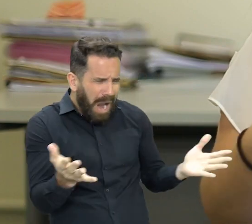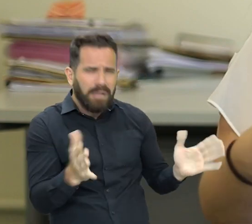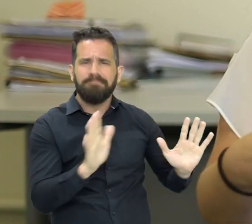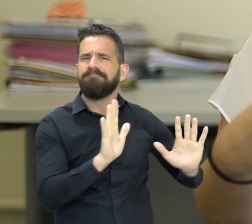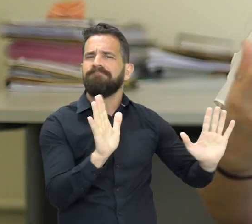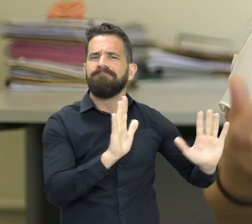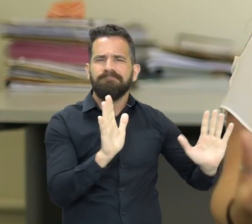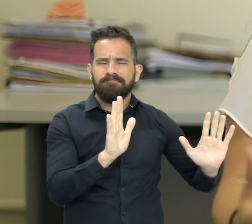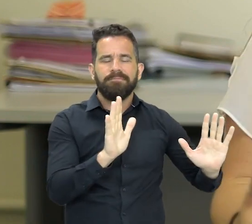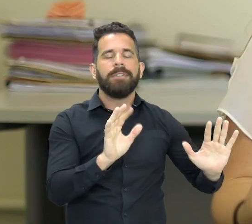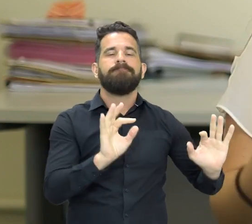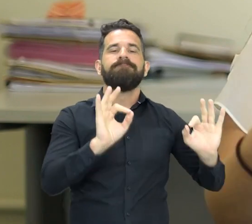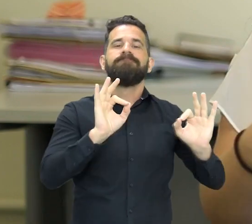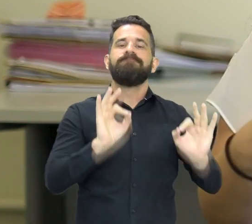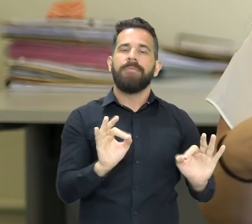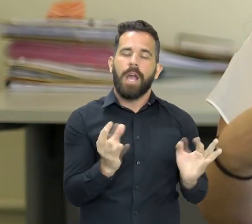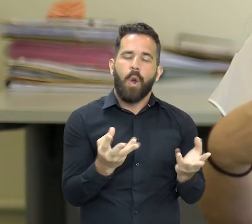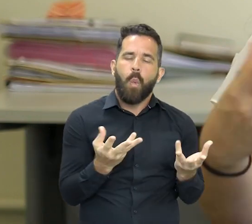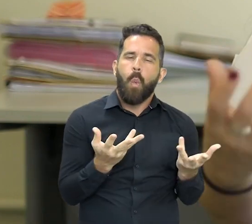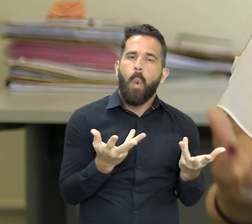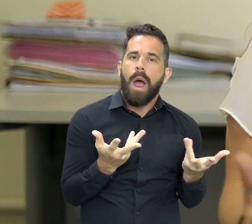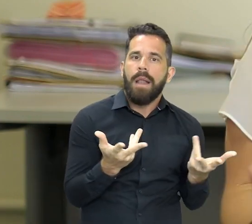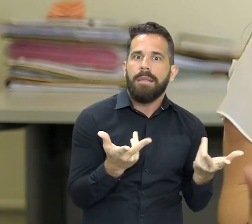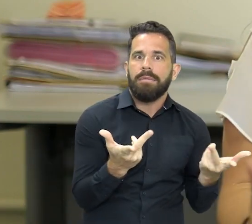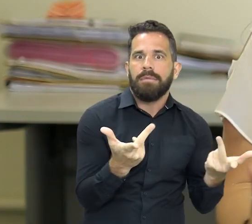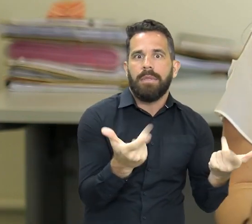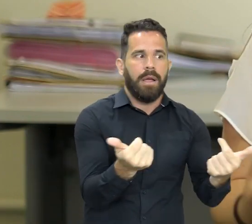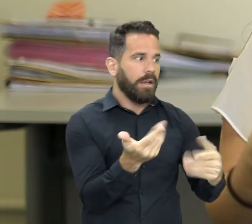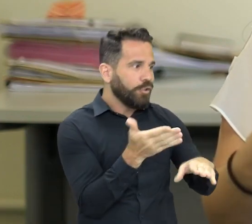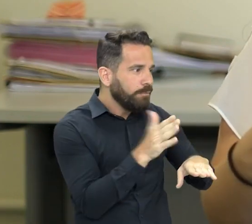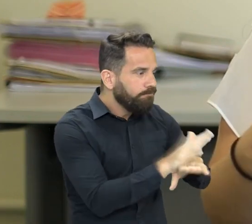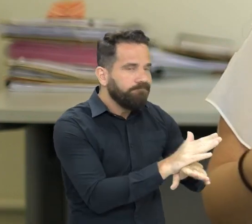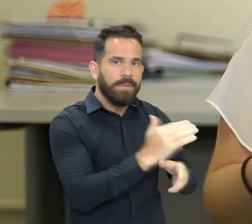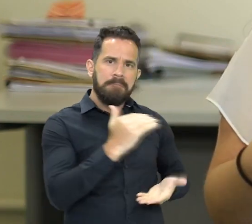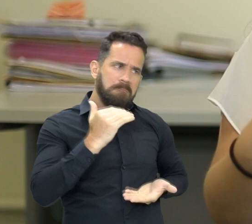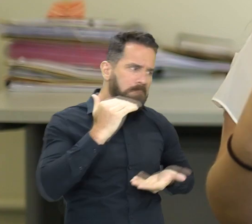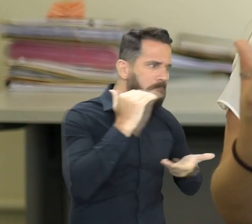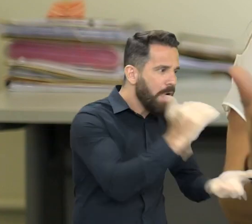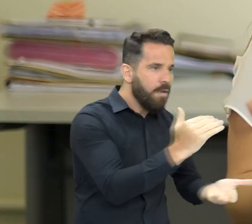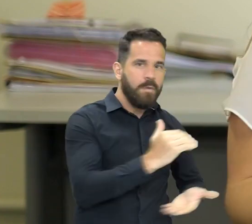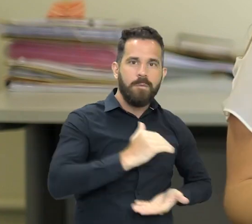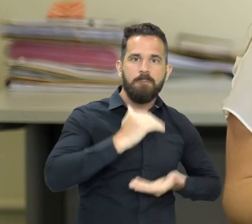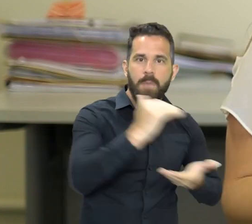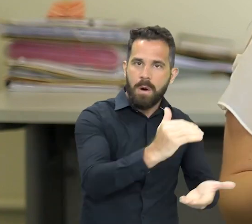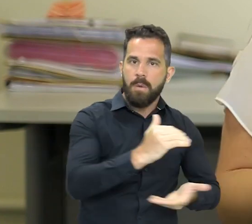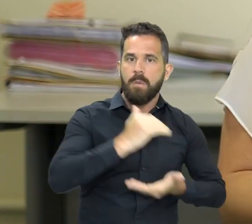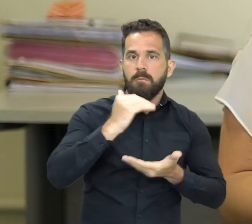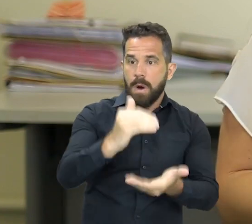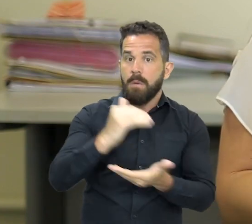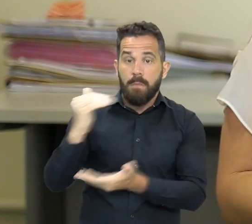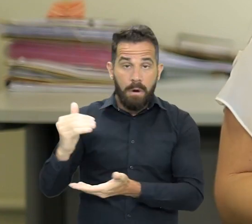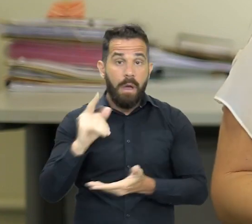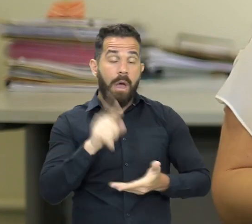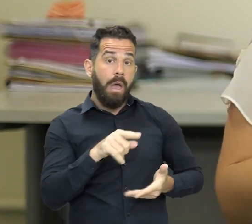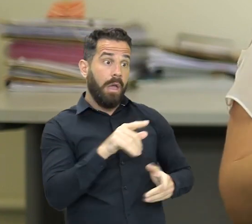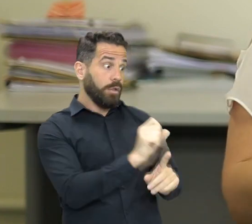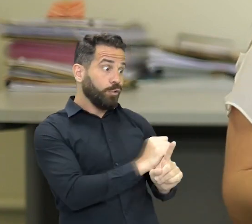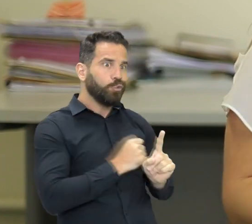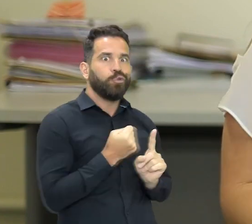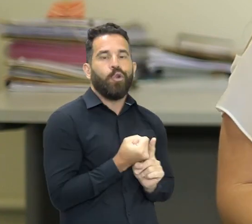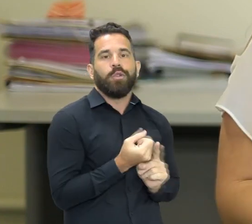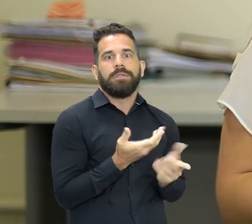que quantificar, é qualificar essa ação. Então, a qualificação disso é uma